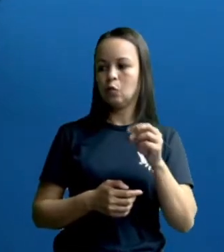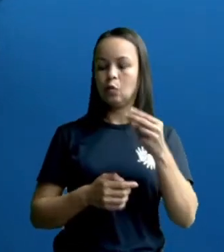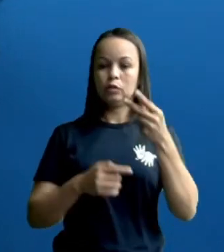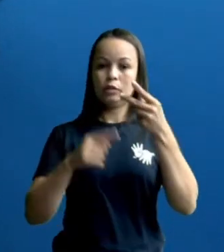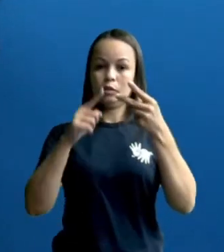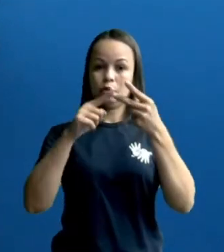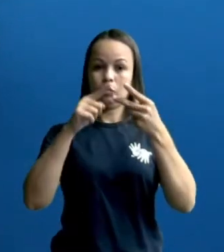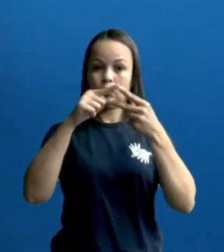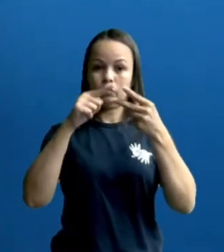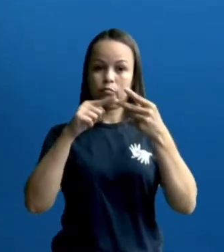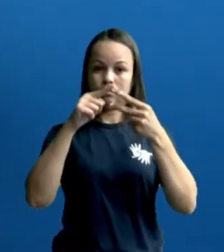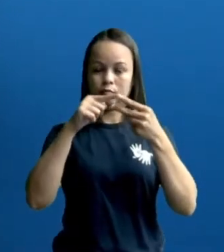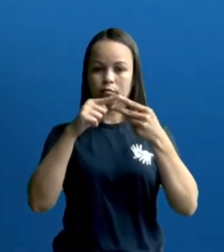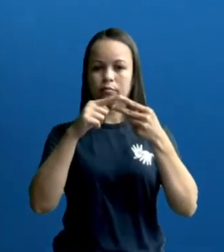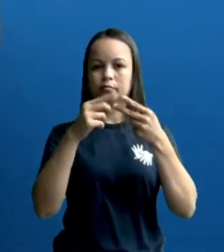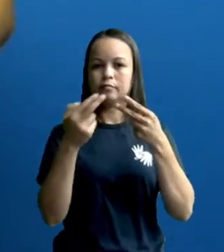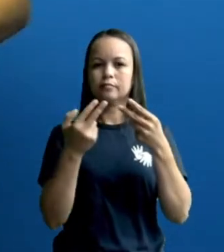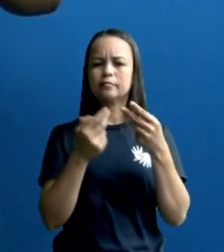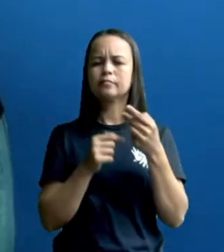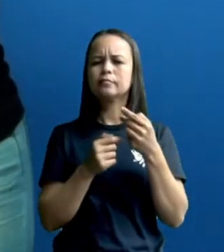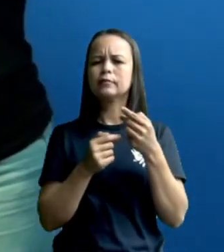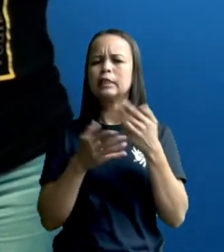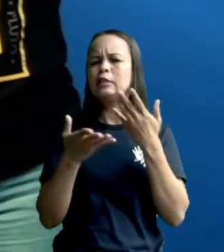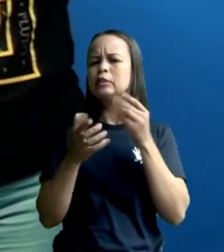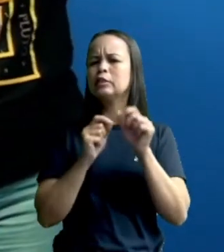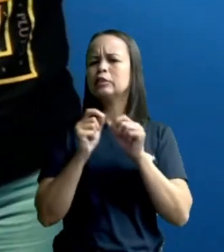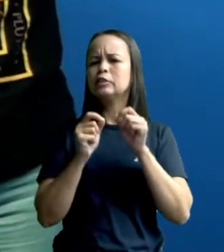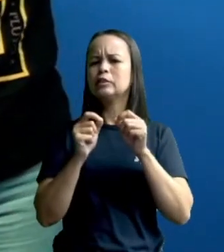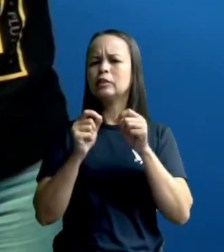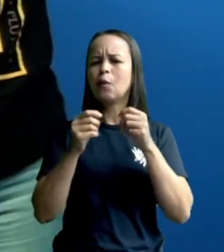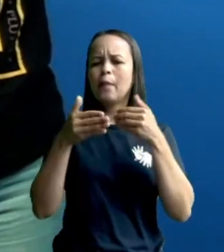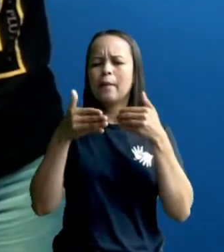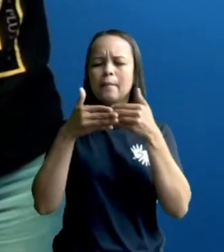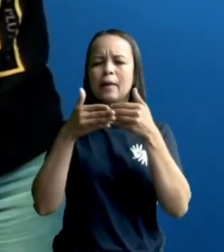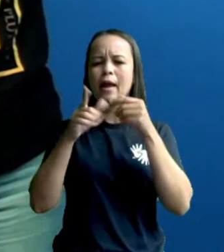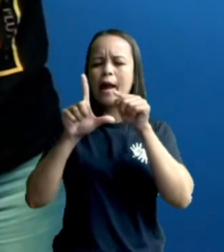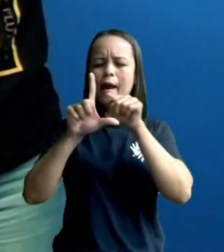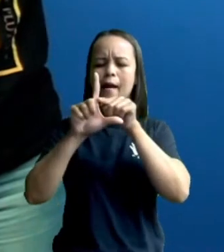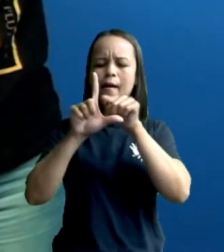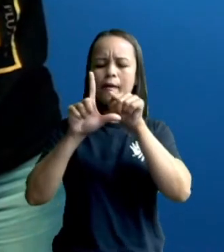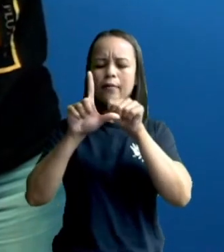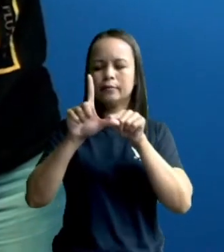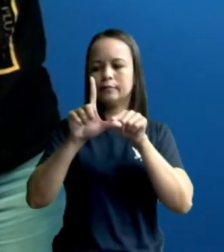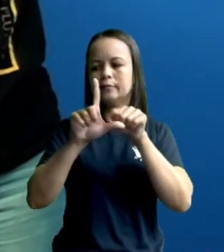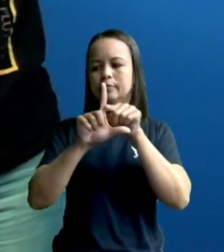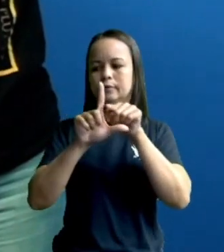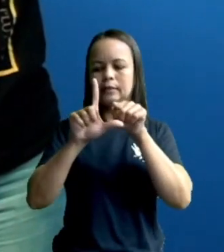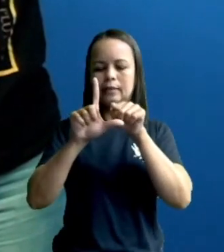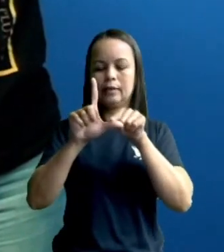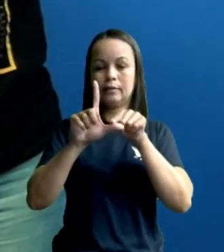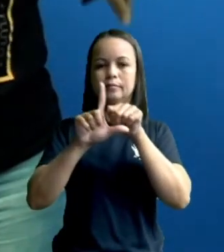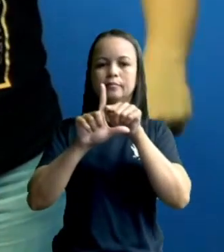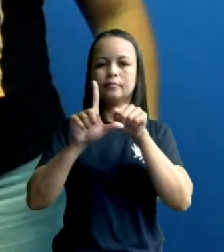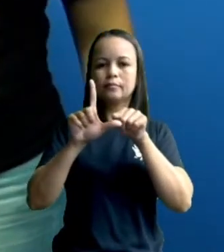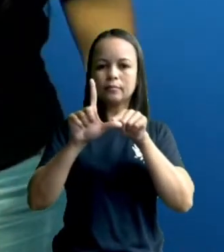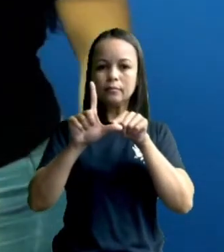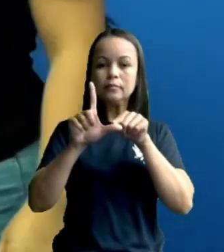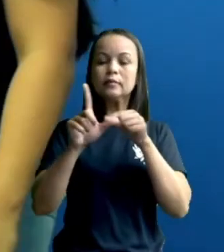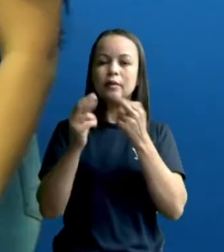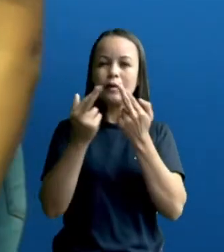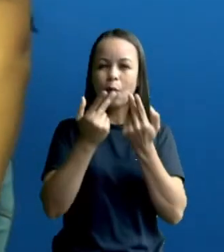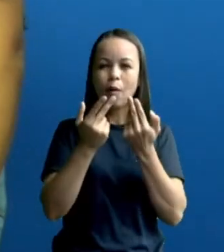lados dele estão bem retinhos, ó, bem